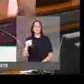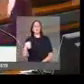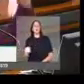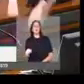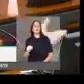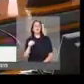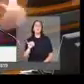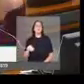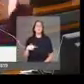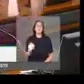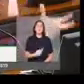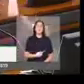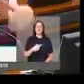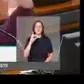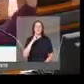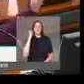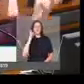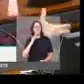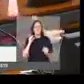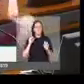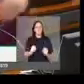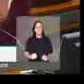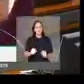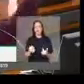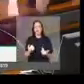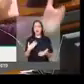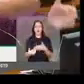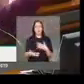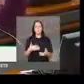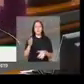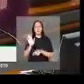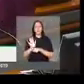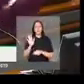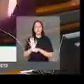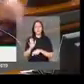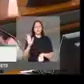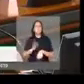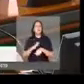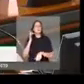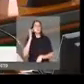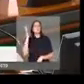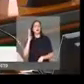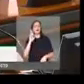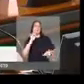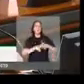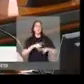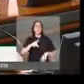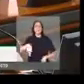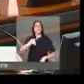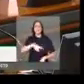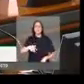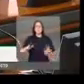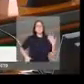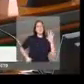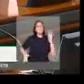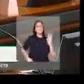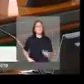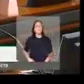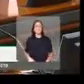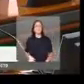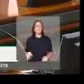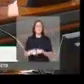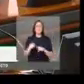parlamentares podemos agir de alguma maneira para facilitar com que esses bandidos paguem o que eles devem e eu